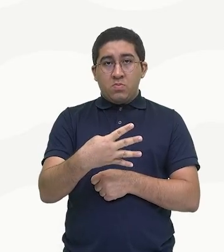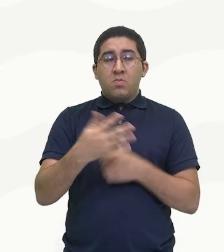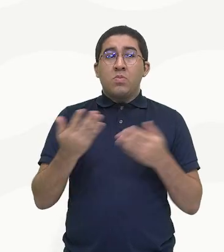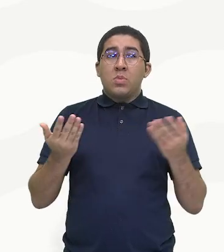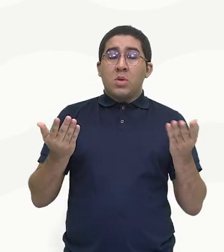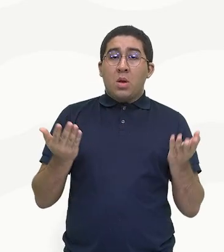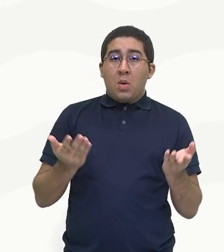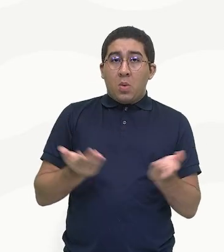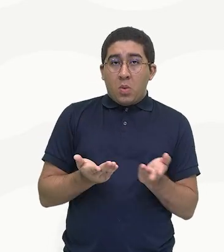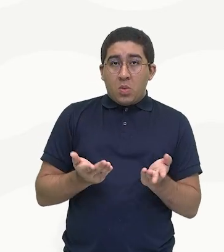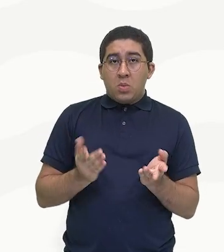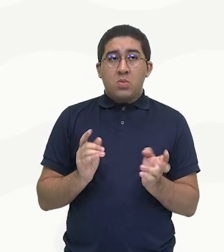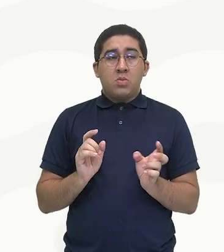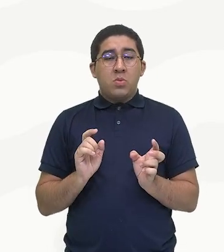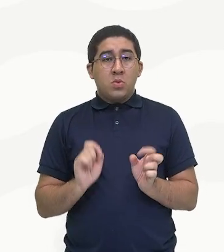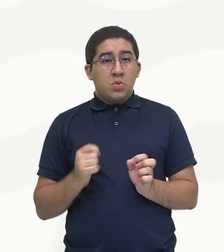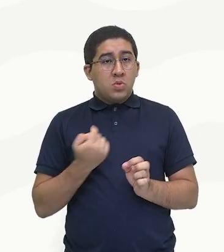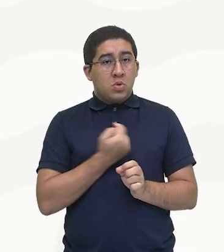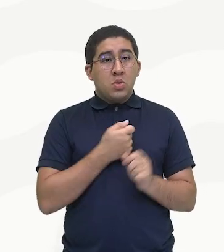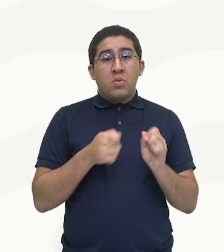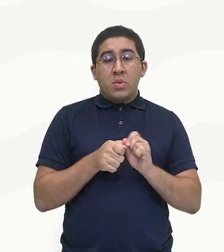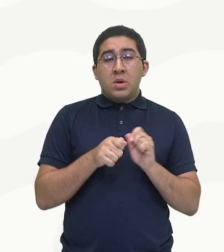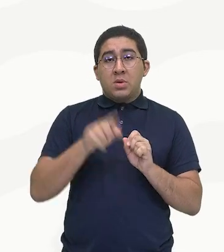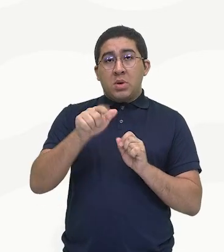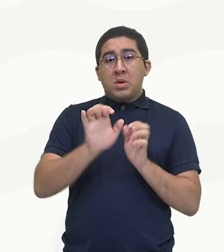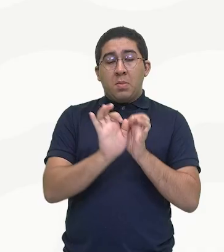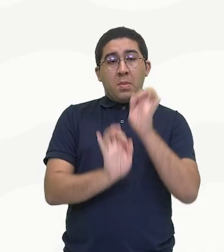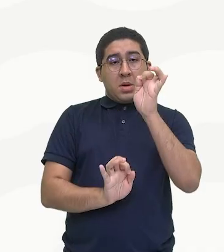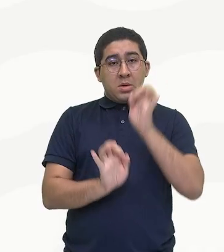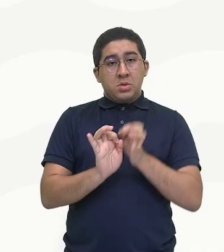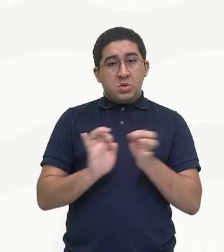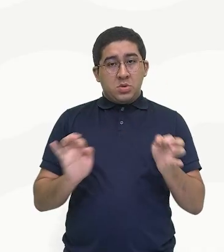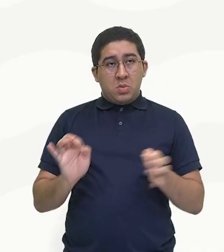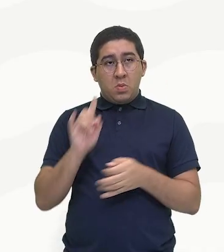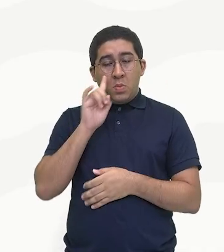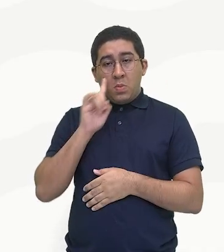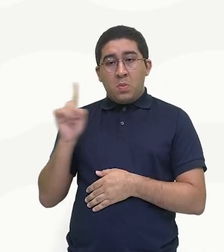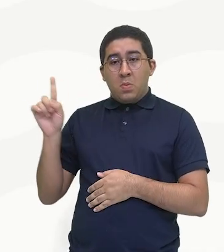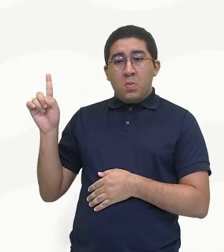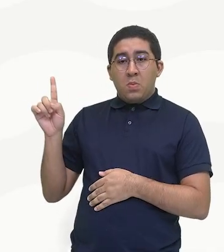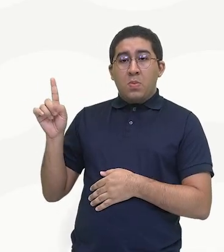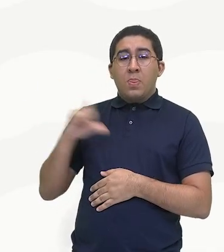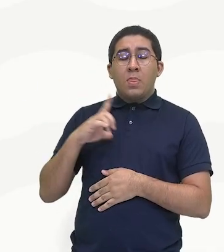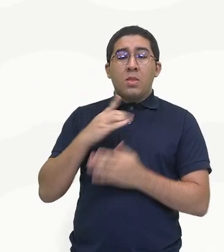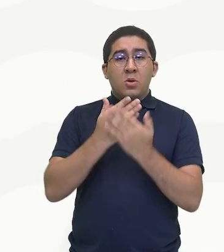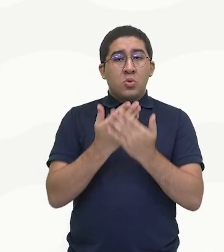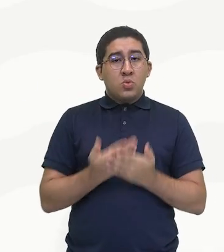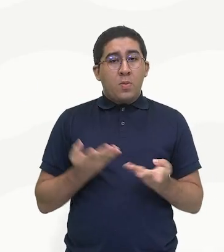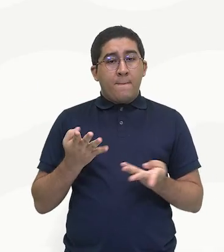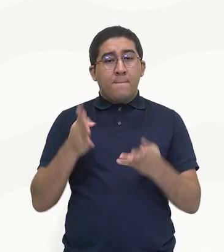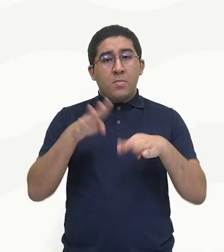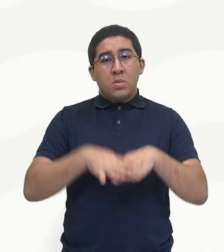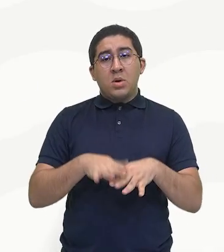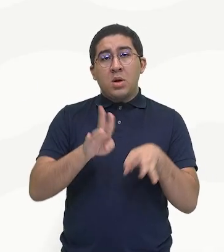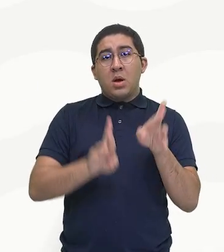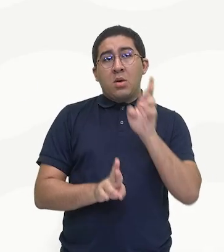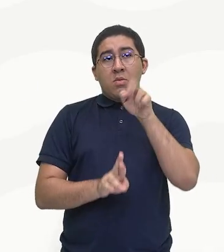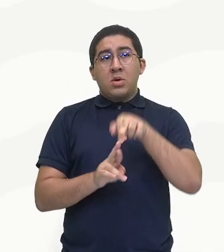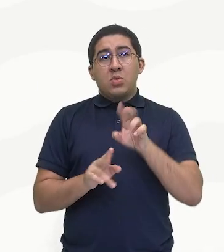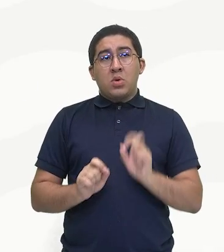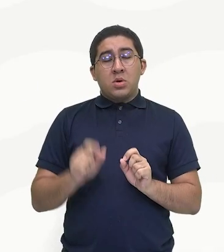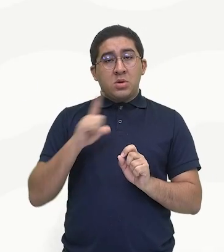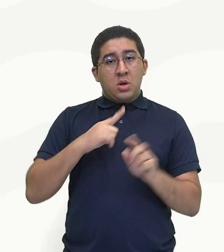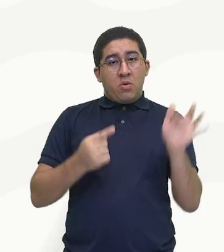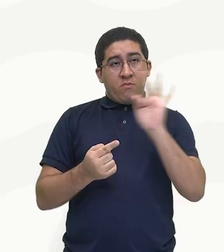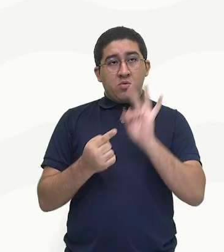Agora, o que a gente vai fazer com essa medida? A gente vai trabalhar ela matematicamente através da função